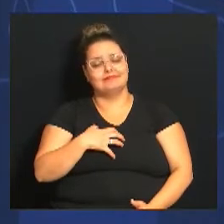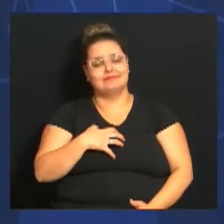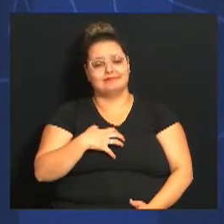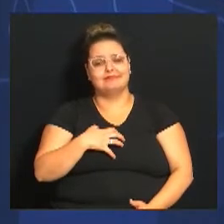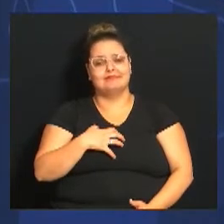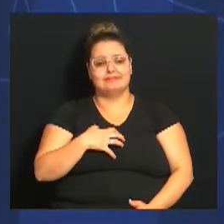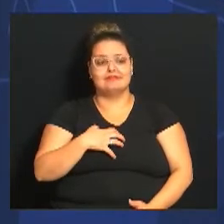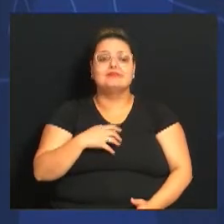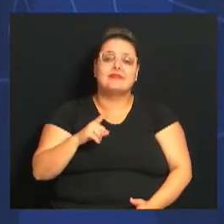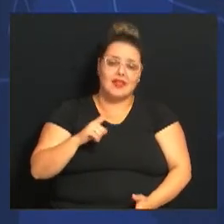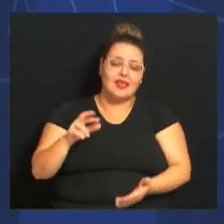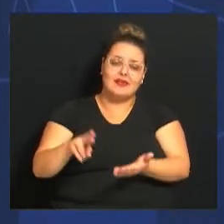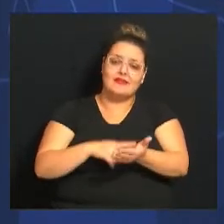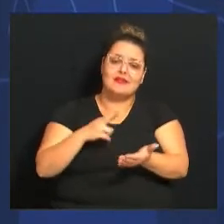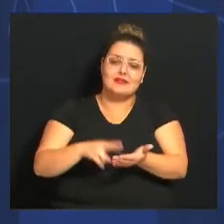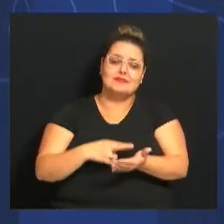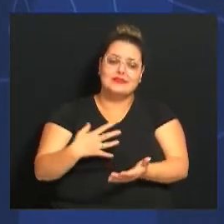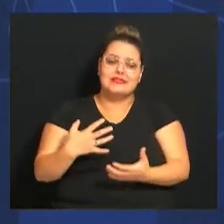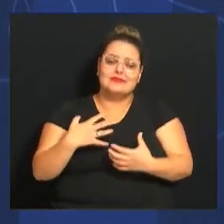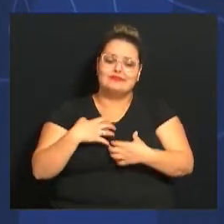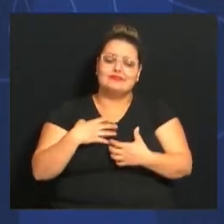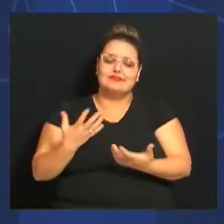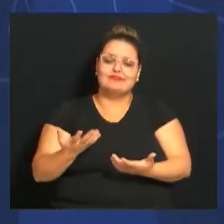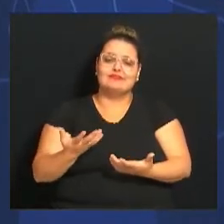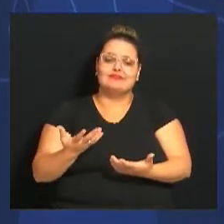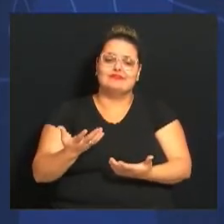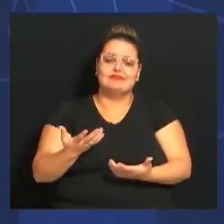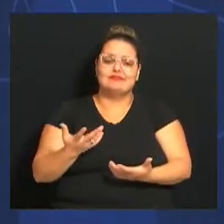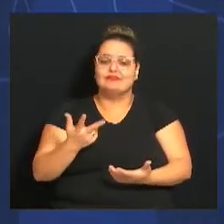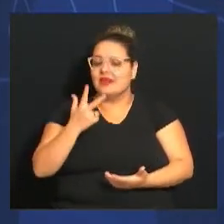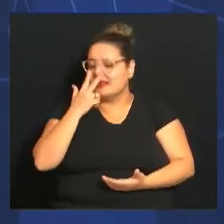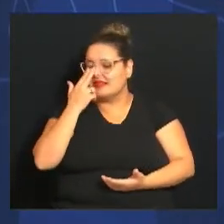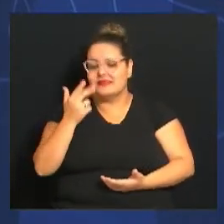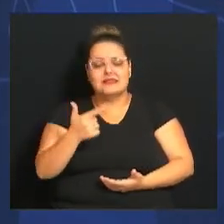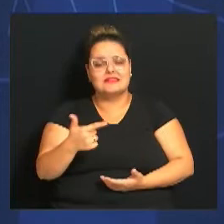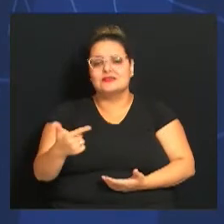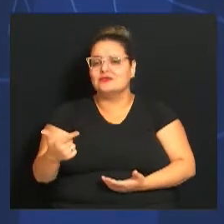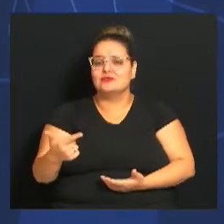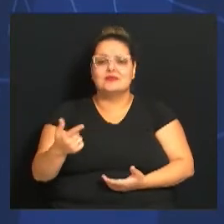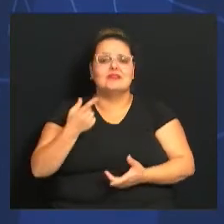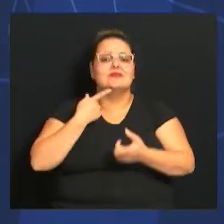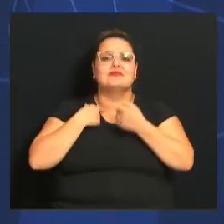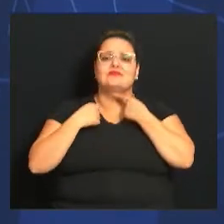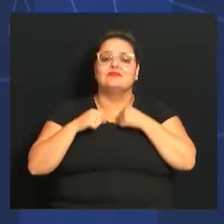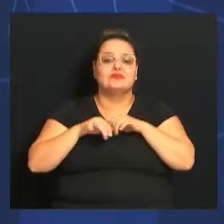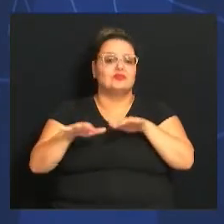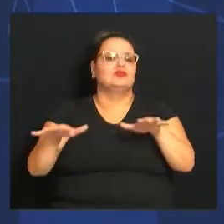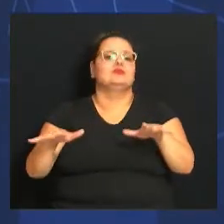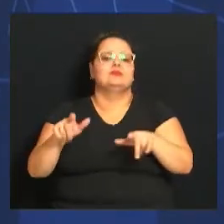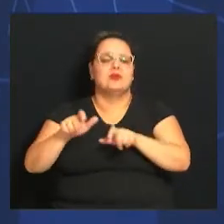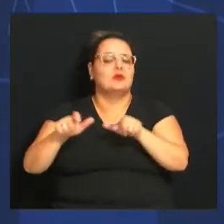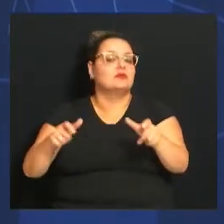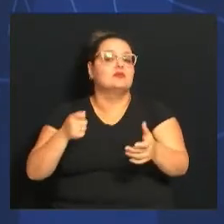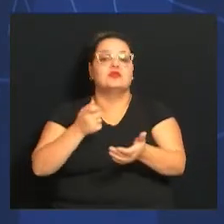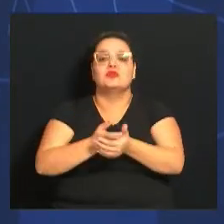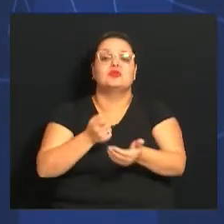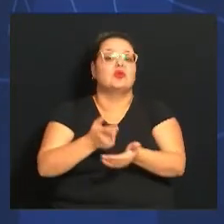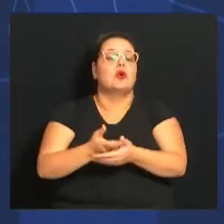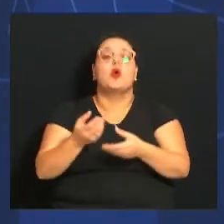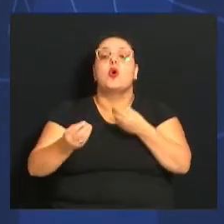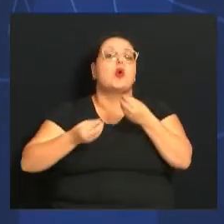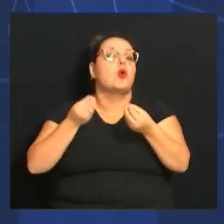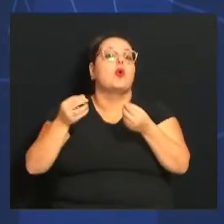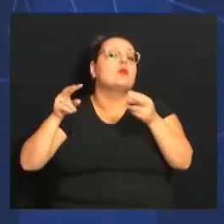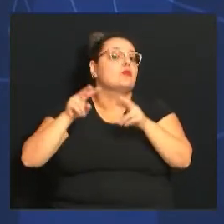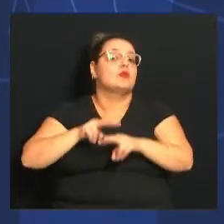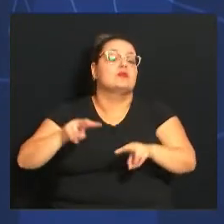existem, mas a impressão que passa é que não sei se não tem mais o interesse de expandir ou do público. Como é que você enxerga,